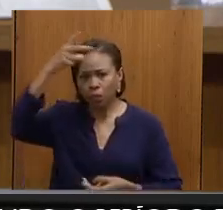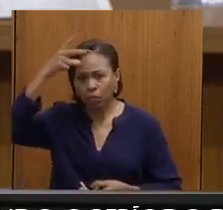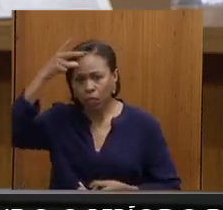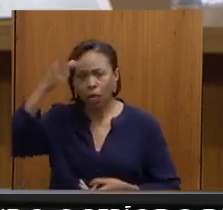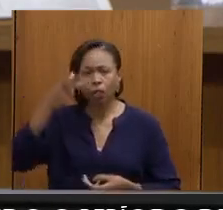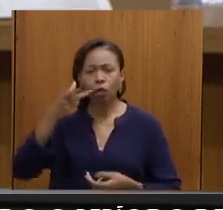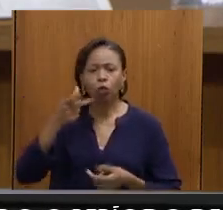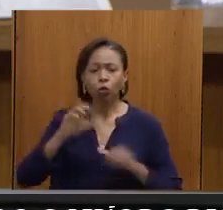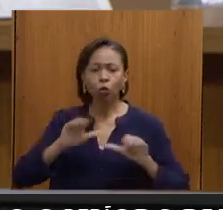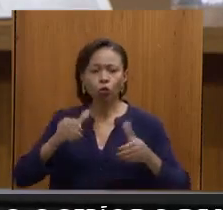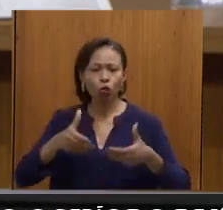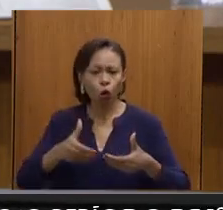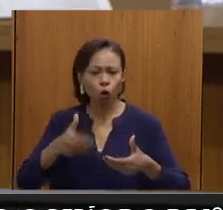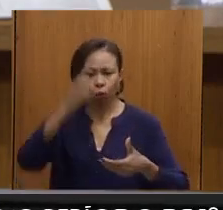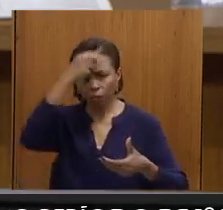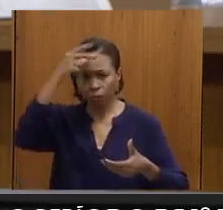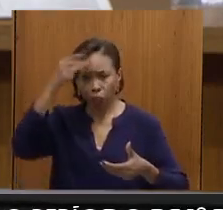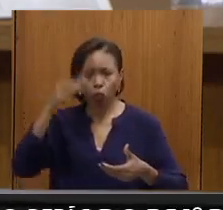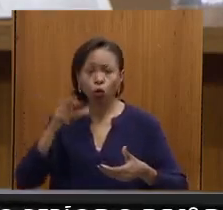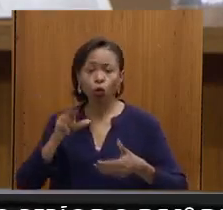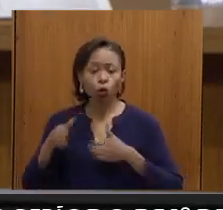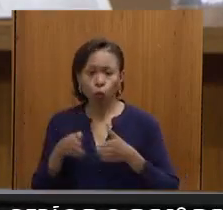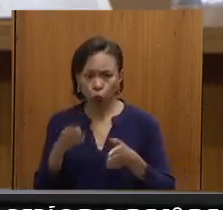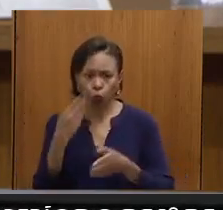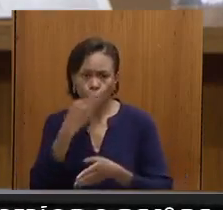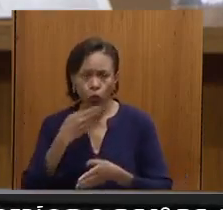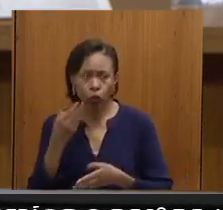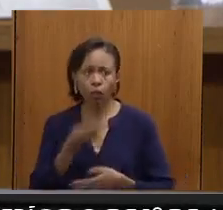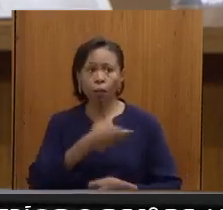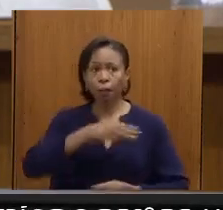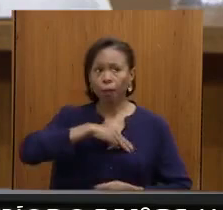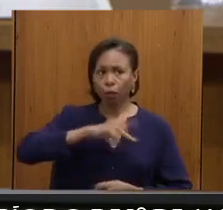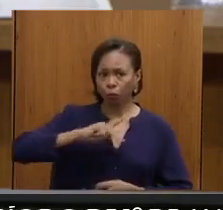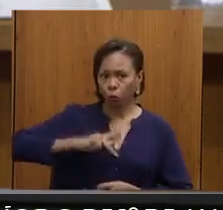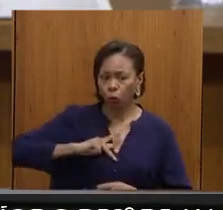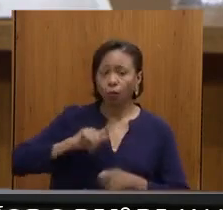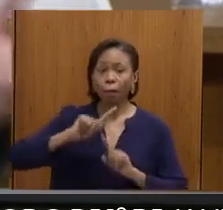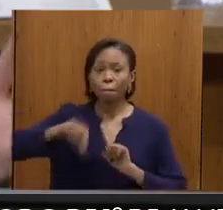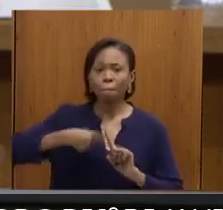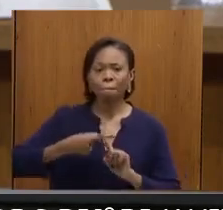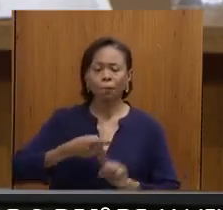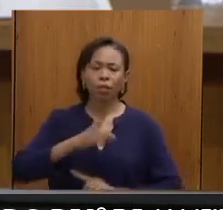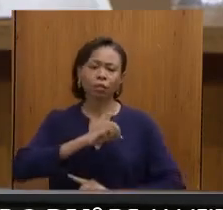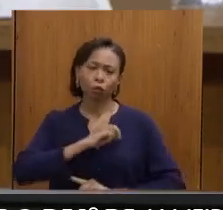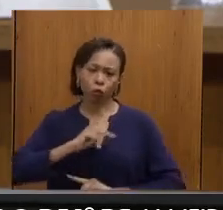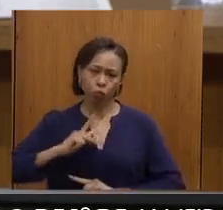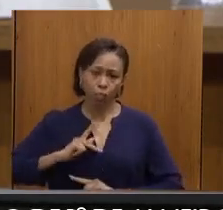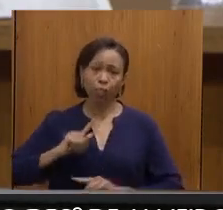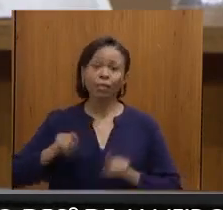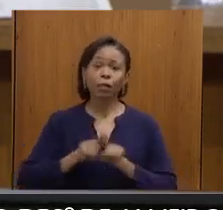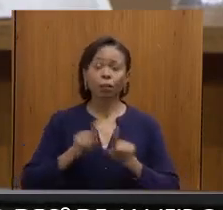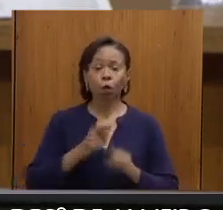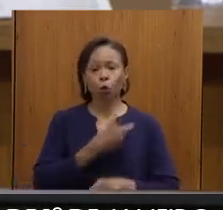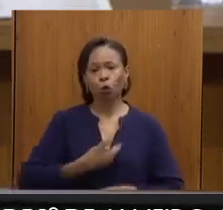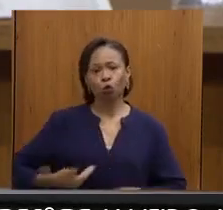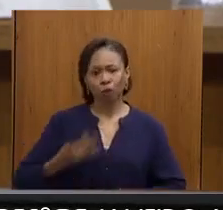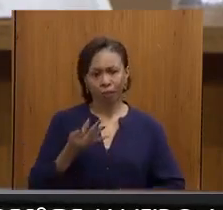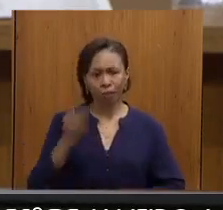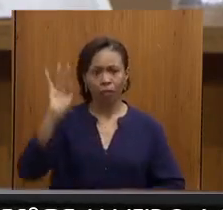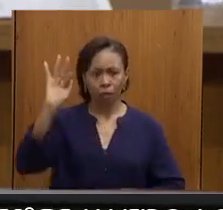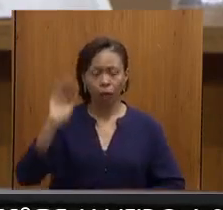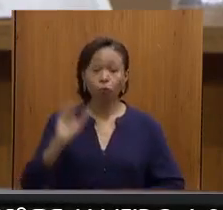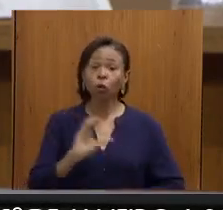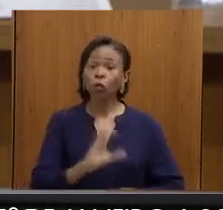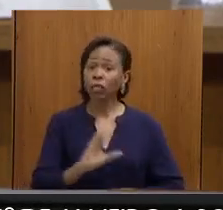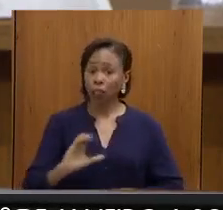meio do Fórum de Prefeitos do Rio Doce, os ministérios públicos e as defensorias, além da União. O Conselho Nacional